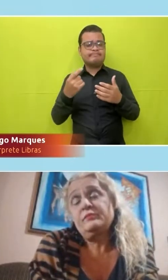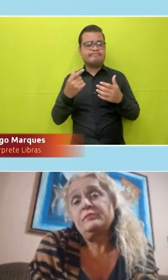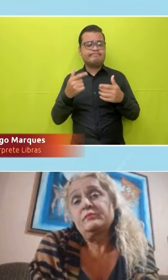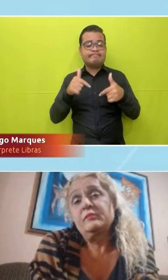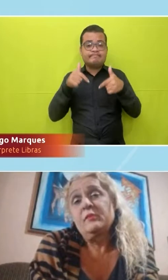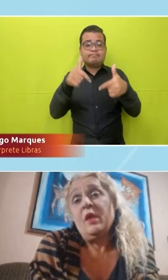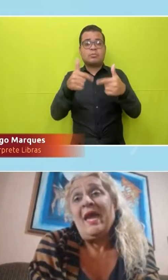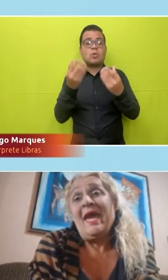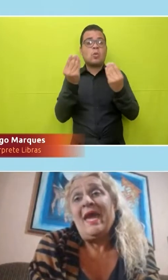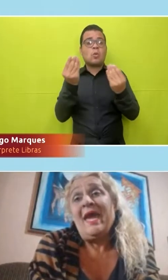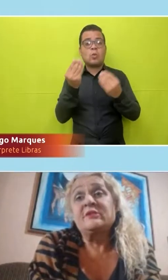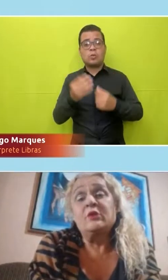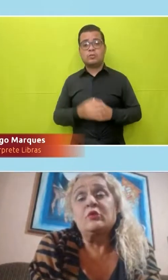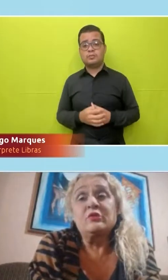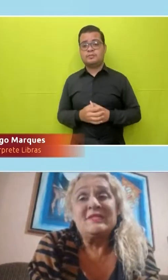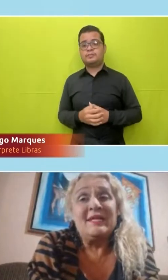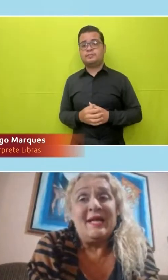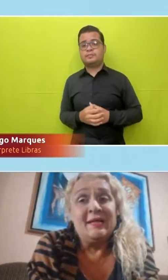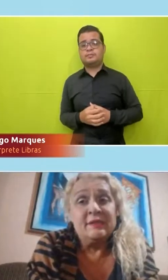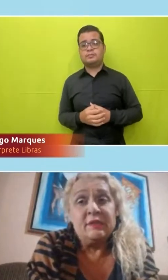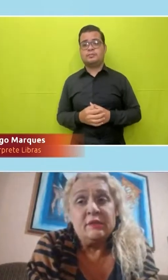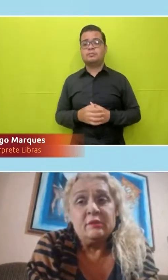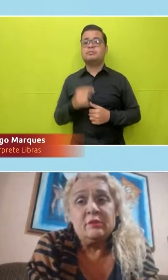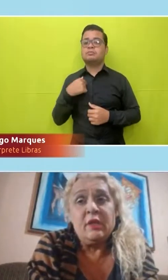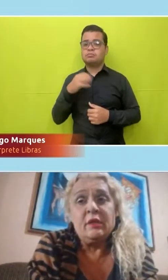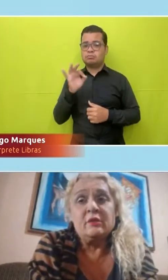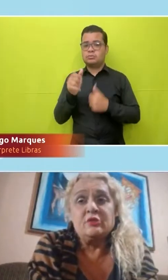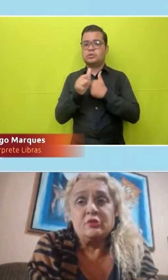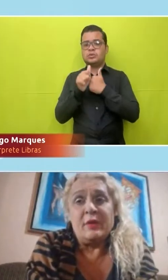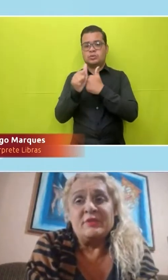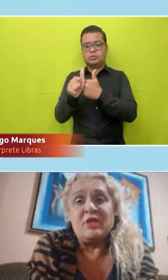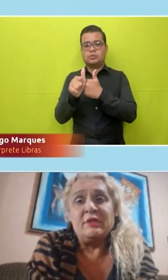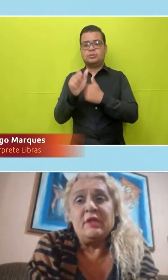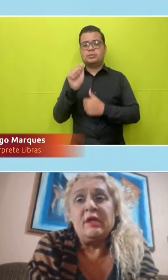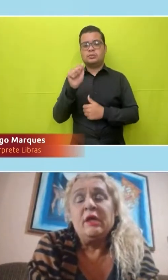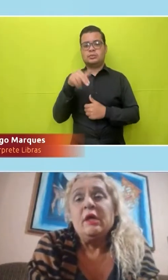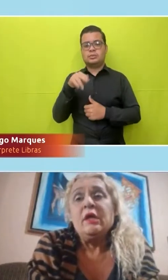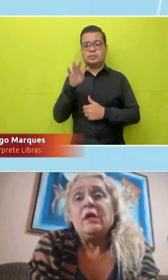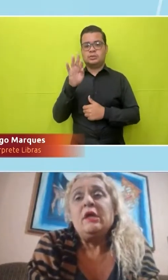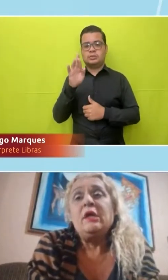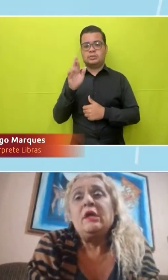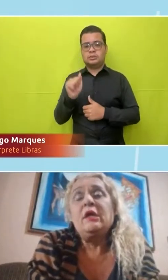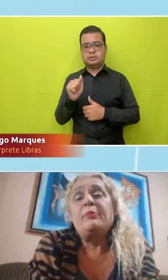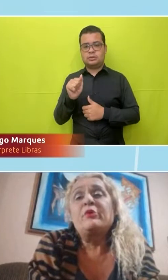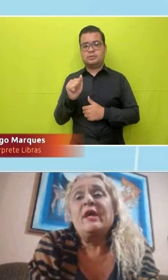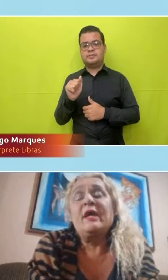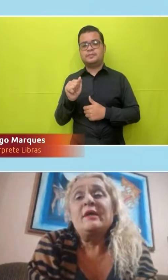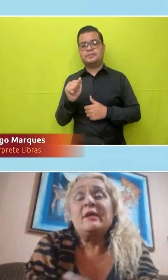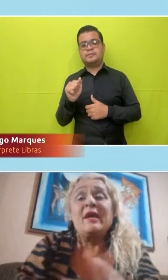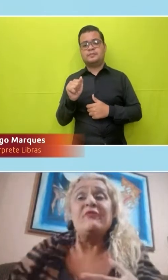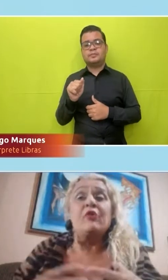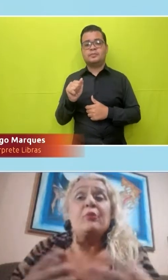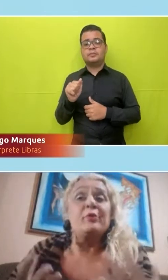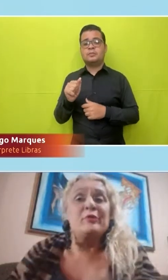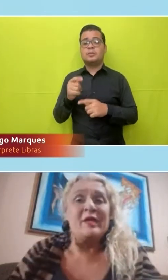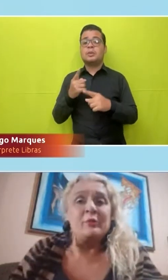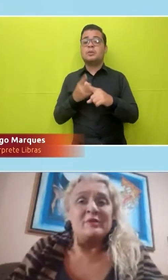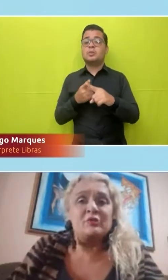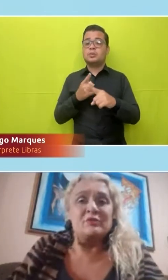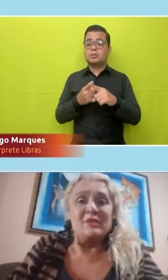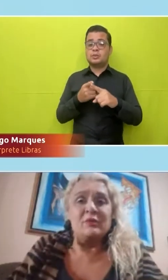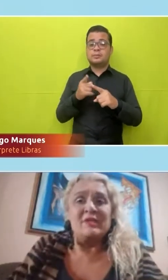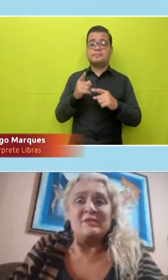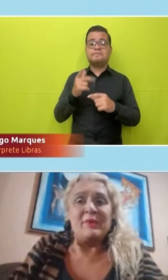realidade? Eu sigo o dossiê da ANTRA, né, junto com a BGLT, porque quem foi o pioneiro